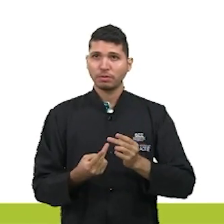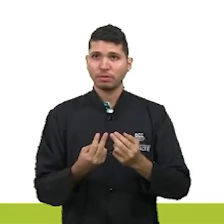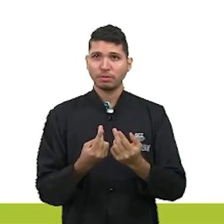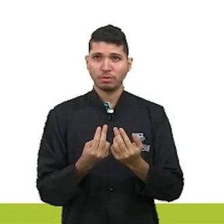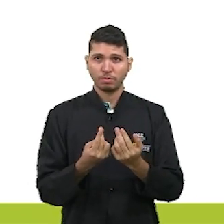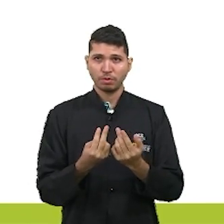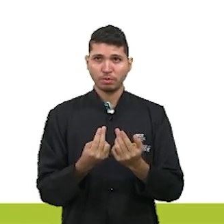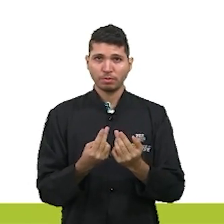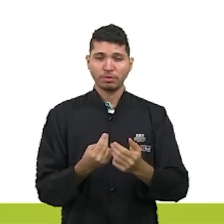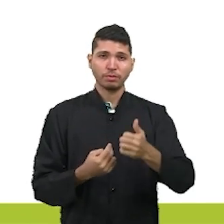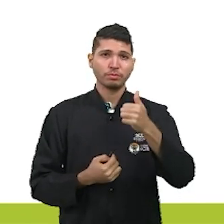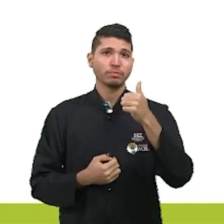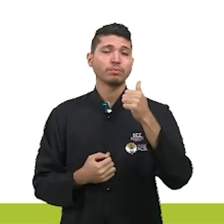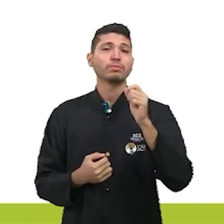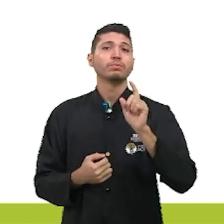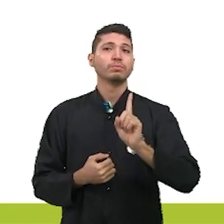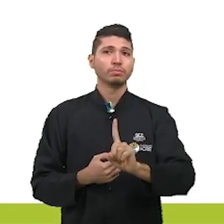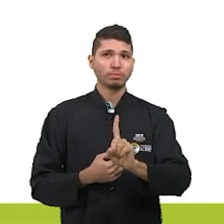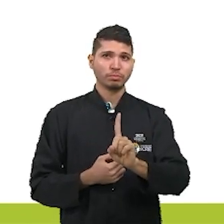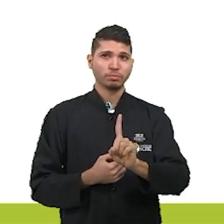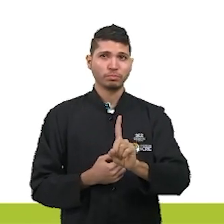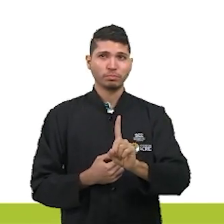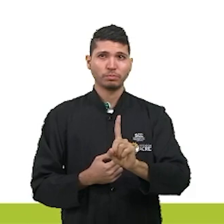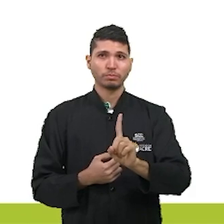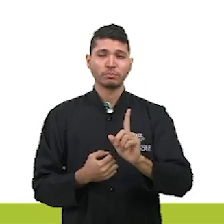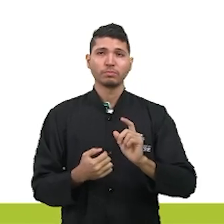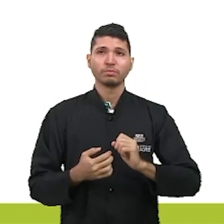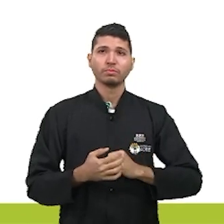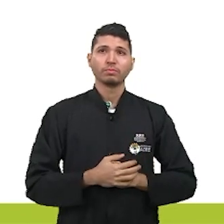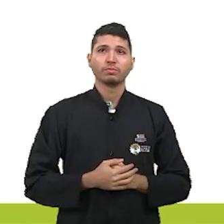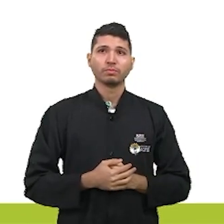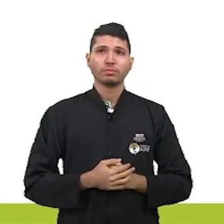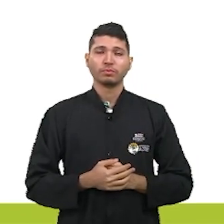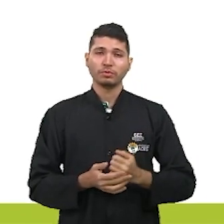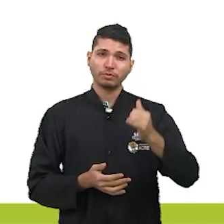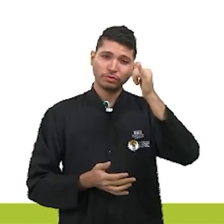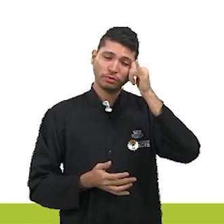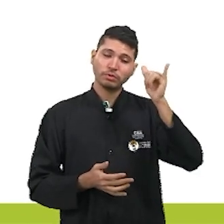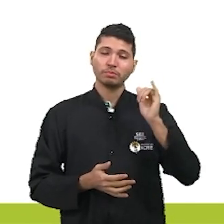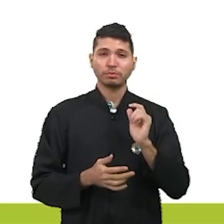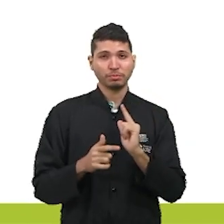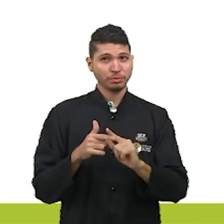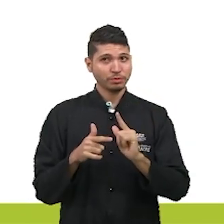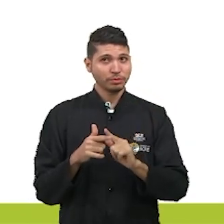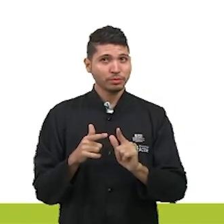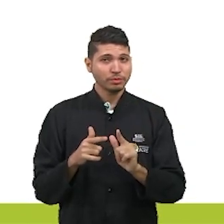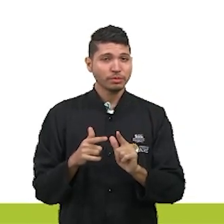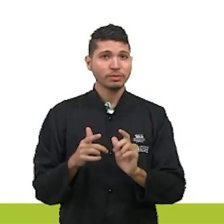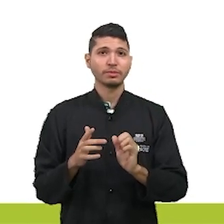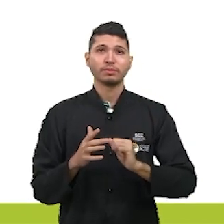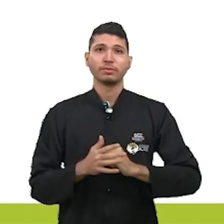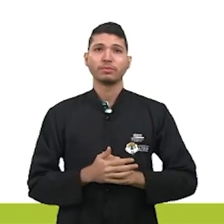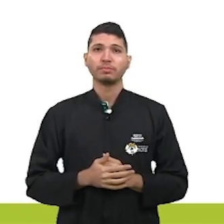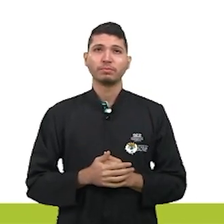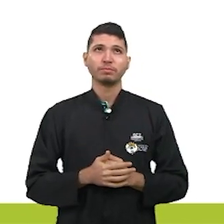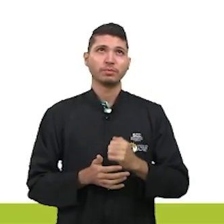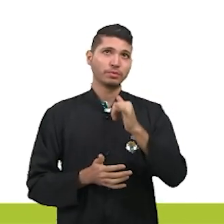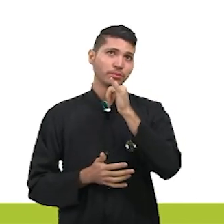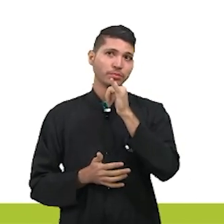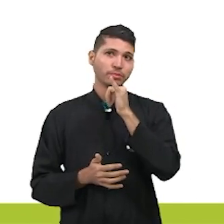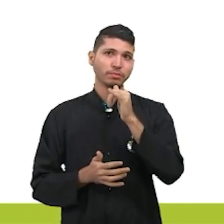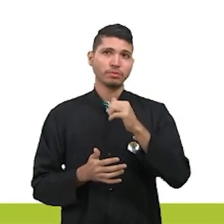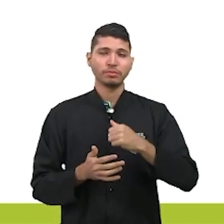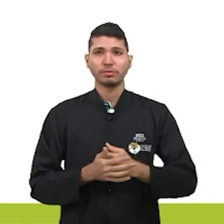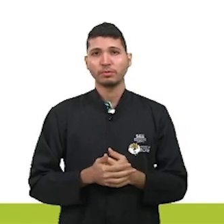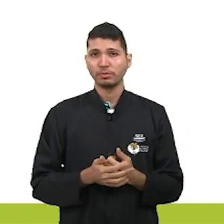O motivo disso é que nós queremos evitar complicações do tipo como dividir por zero.